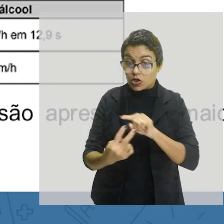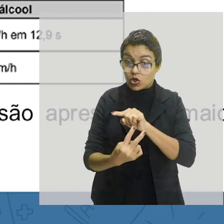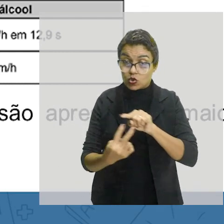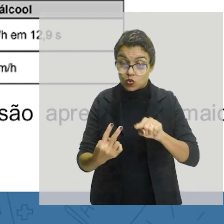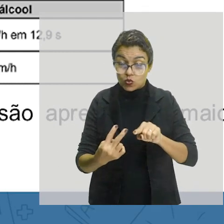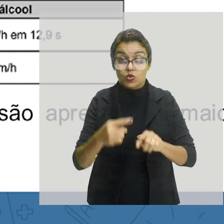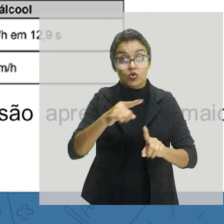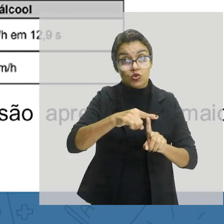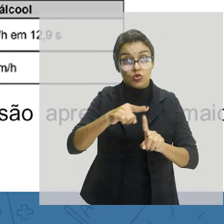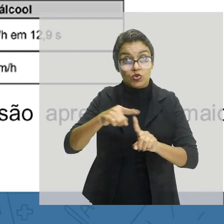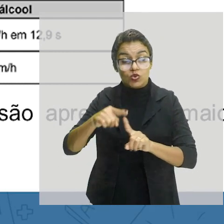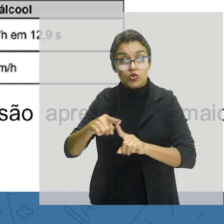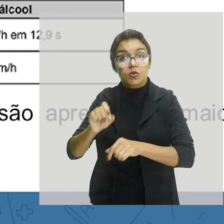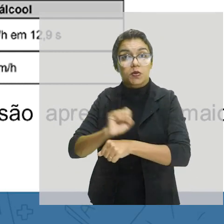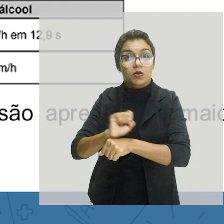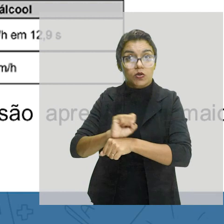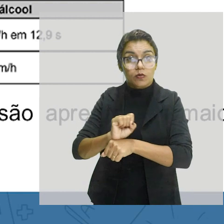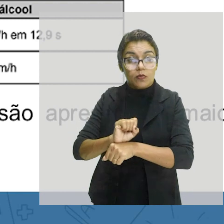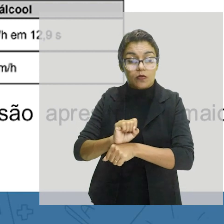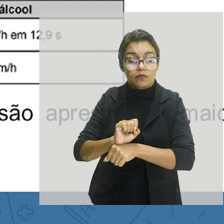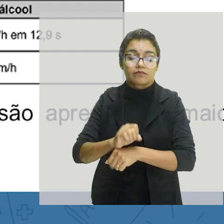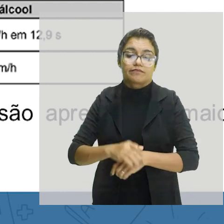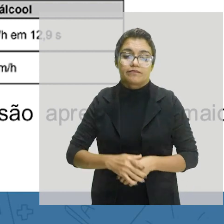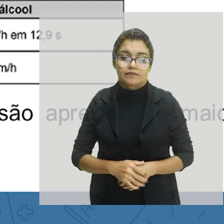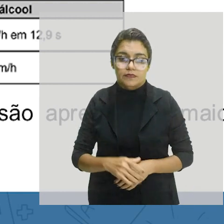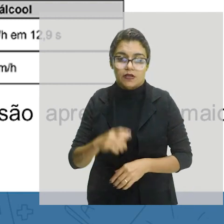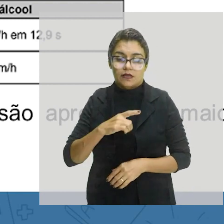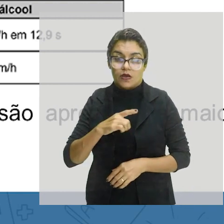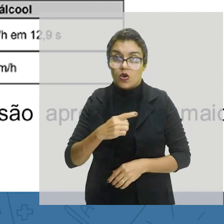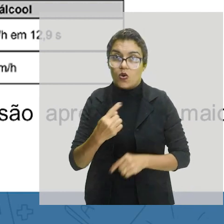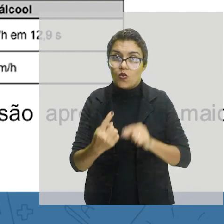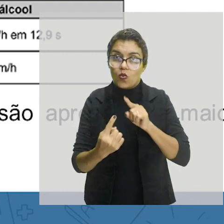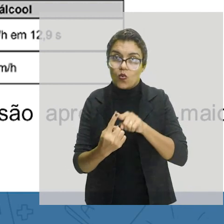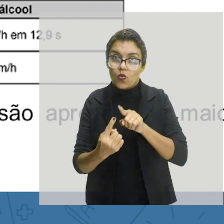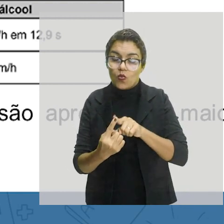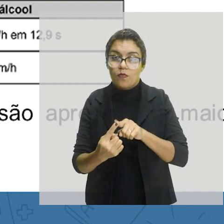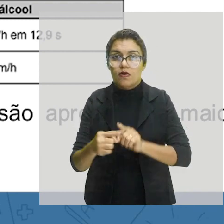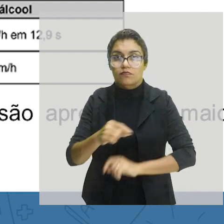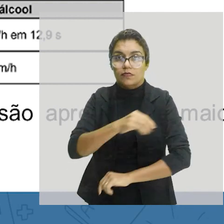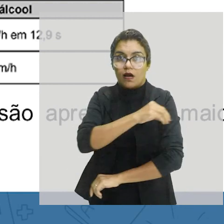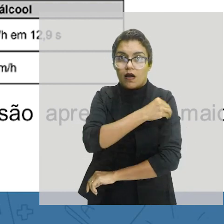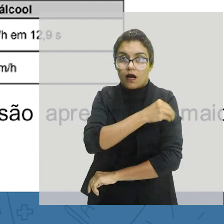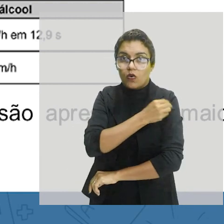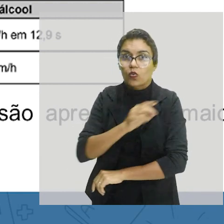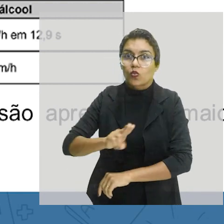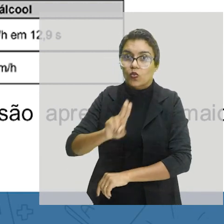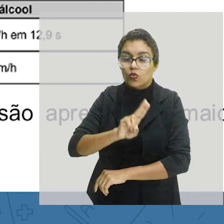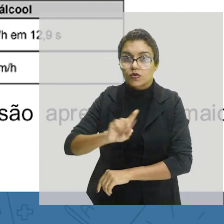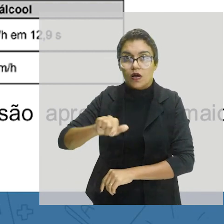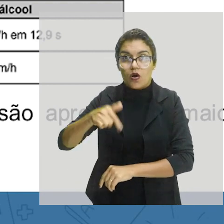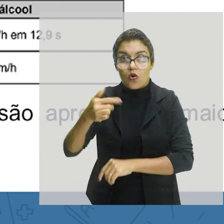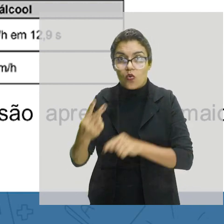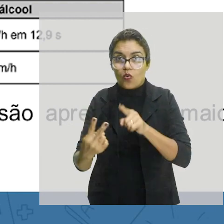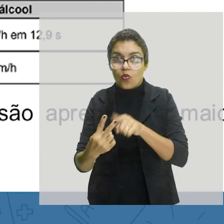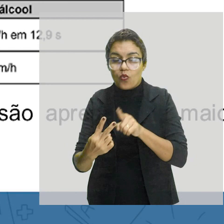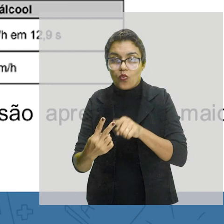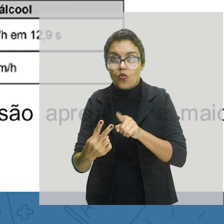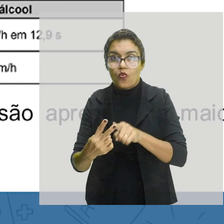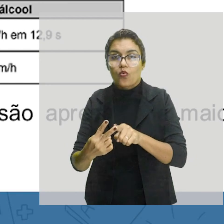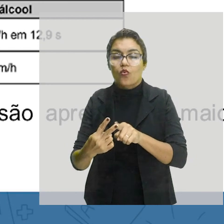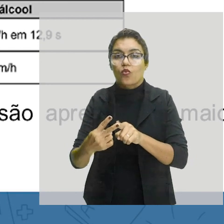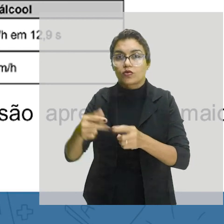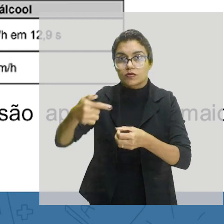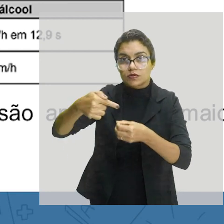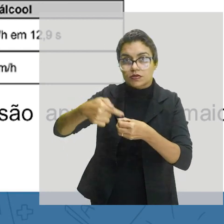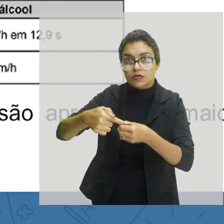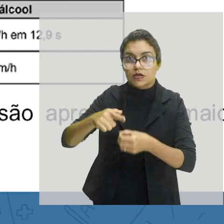versões. Uma delas funcionando a álcool e outra a gasolina. Então, tem-se os dados